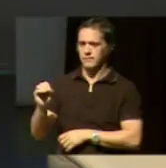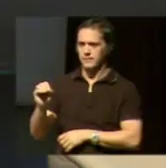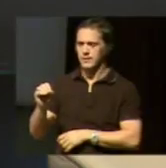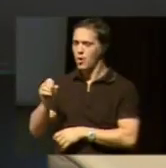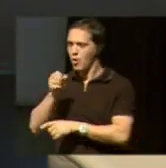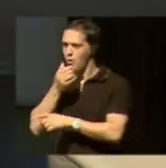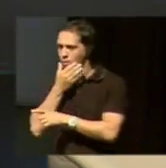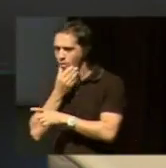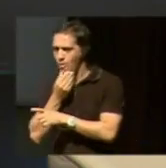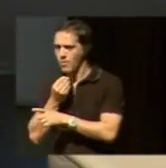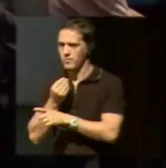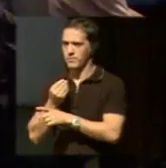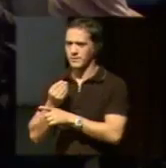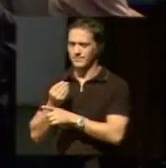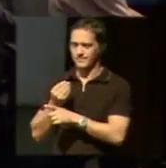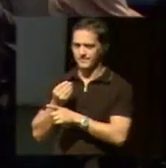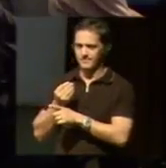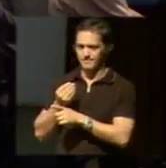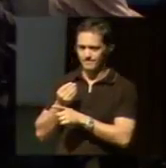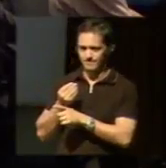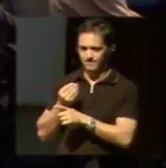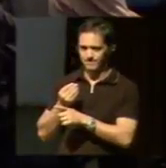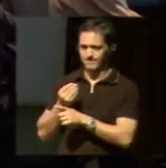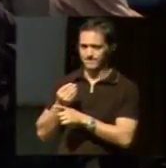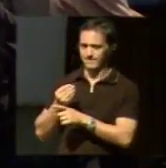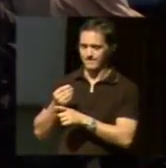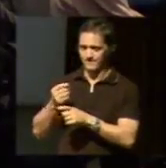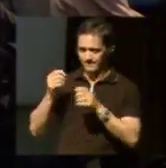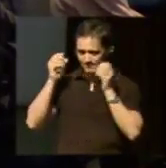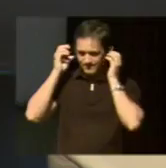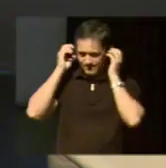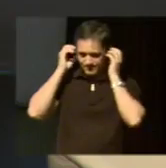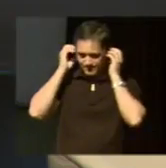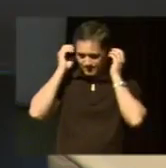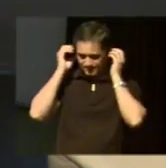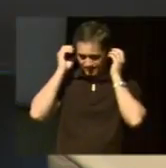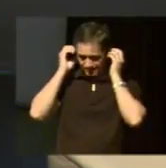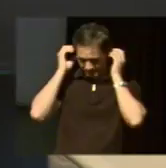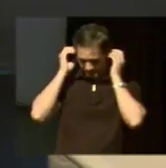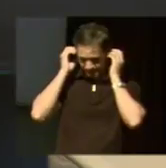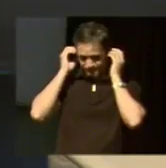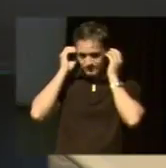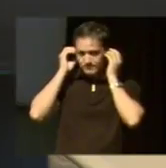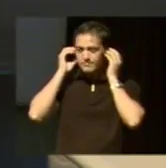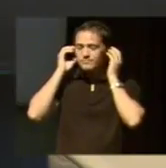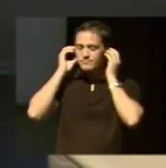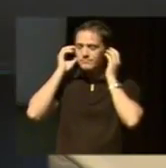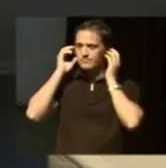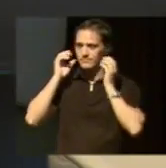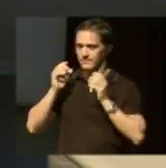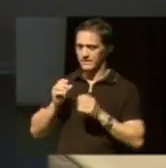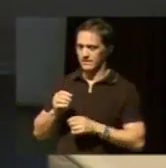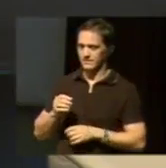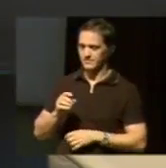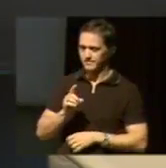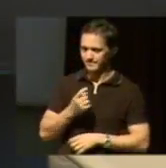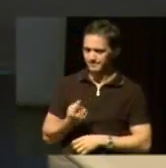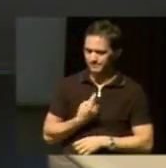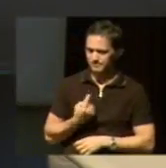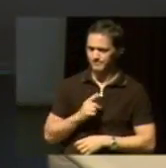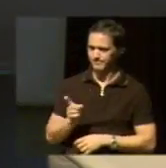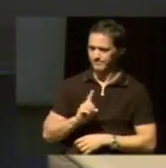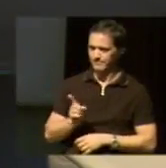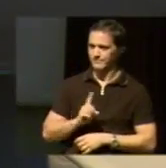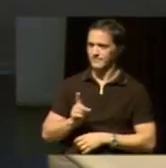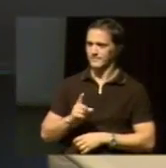sexo masculino, que tem um alto nível de formação, alta renda, não mora sozinho, não vive sozinho e vem dos antigos